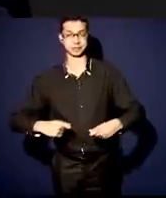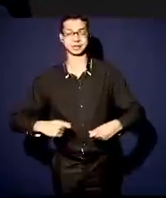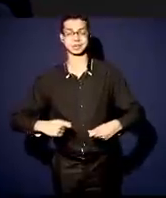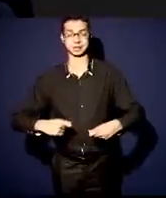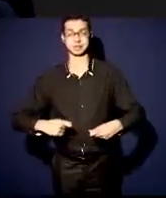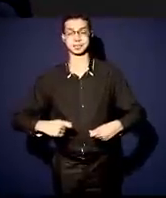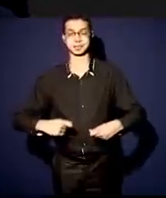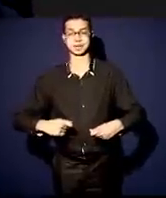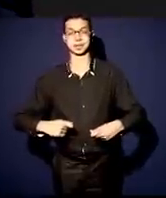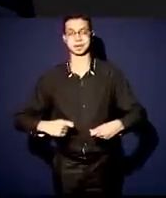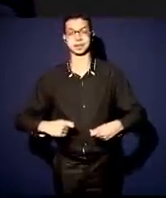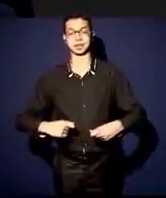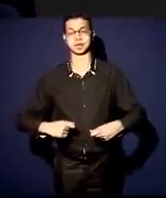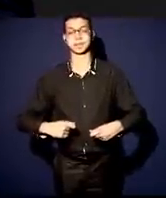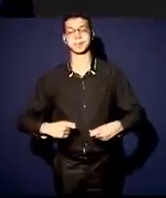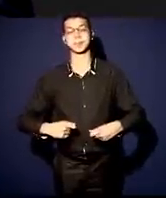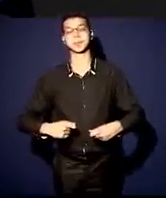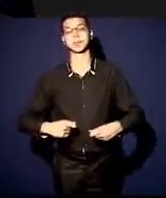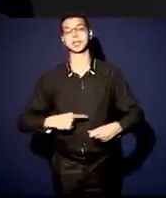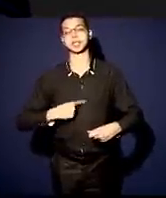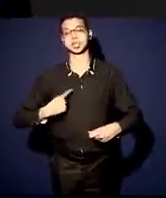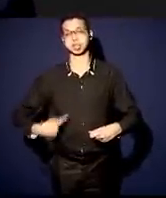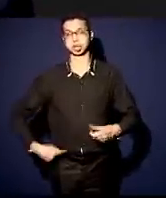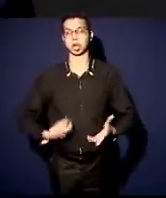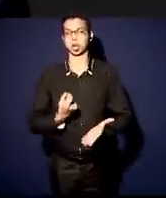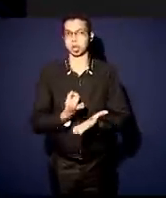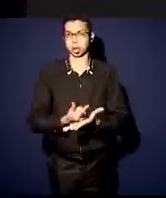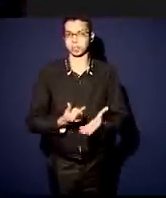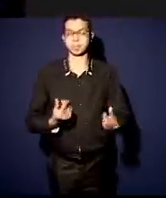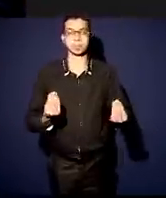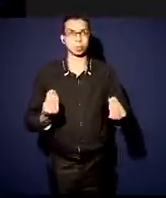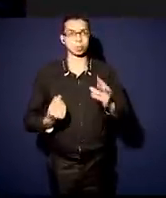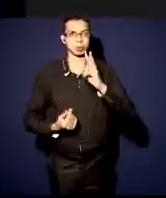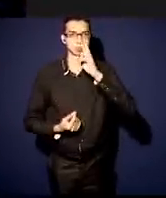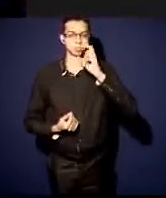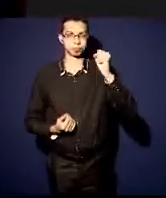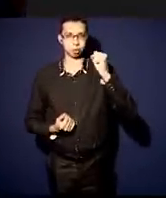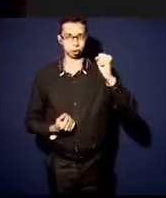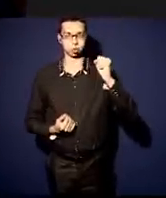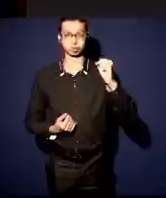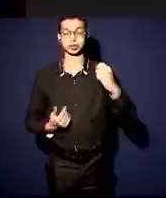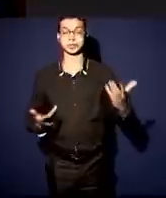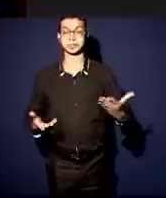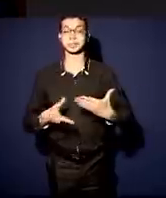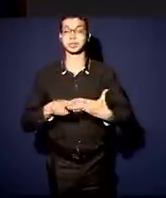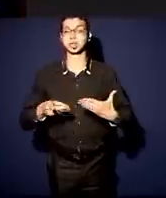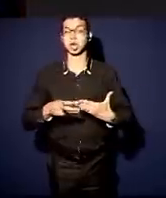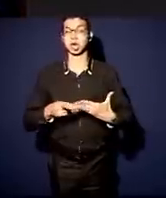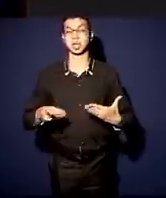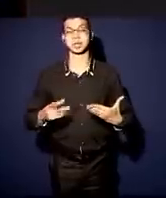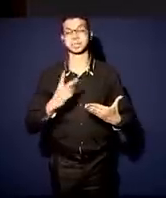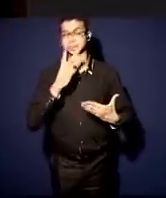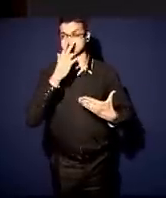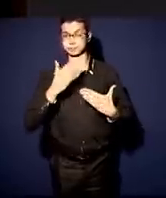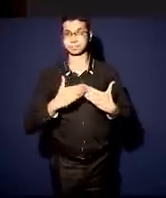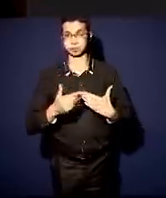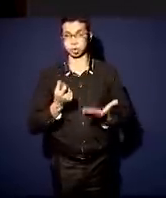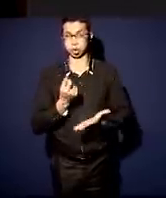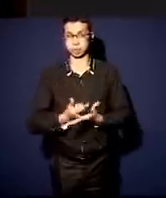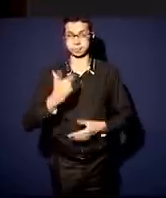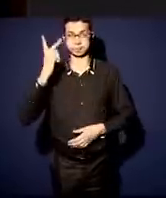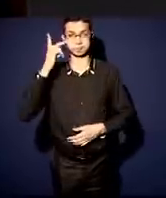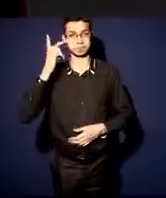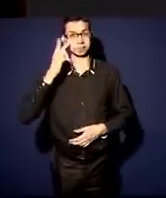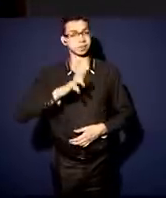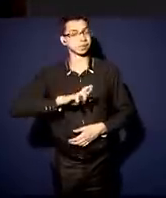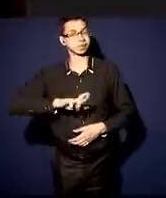China. Depois da weaponização do dólar, muito provavelmente não será o seu comprador natural. E o Japão, muito